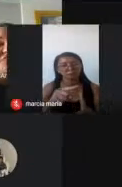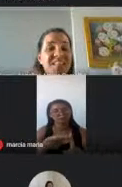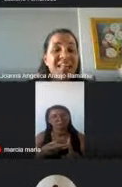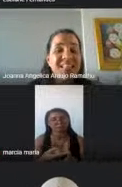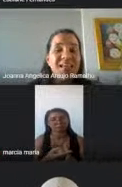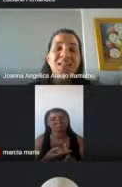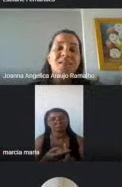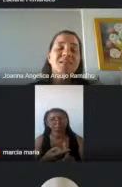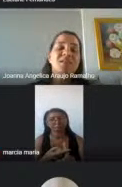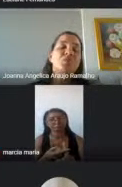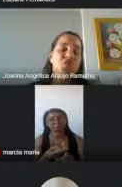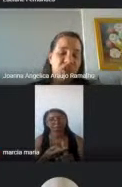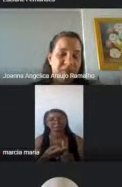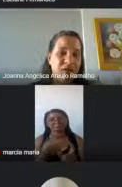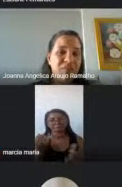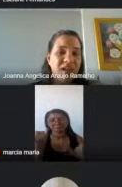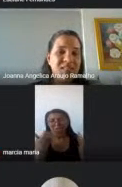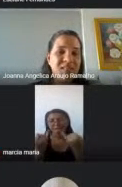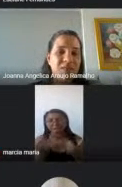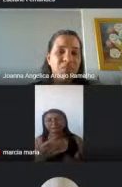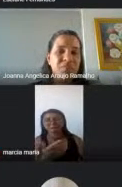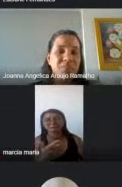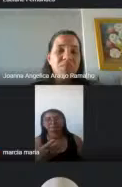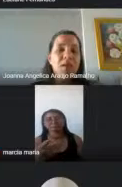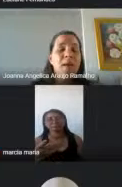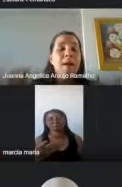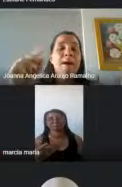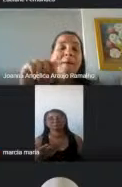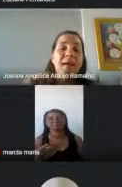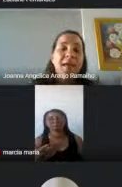informação fidedigna no sistema de notificação.